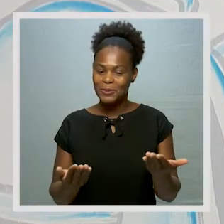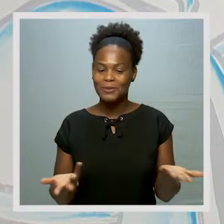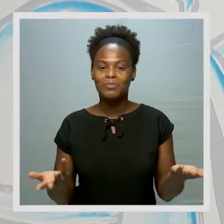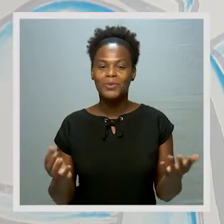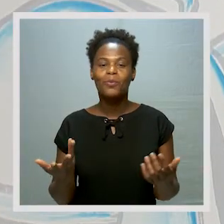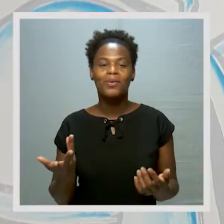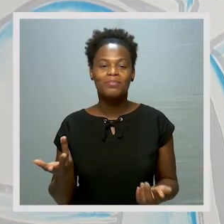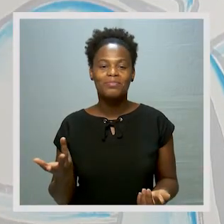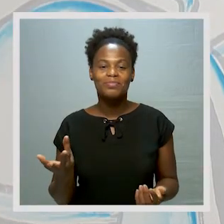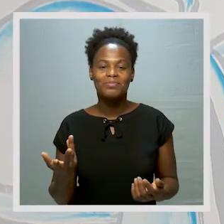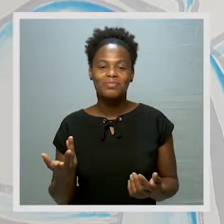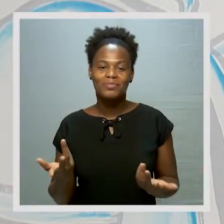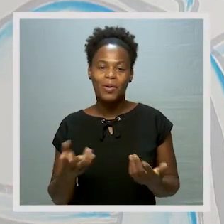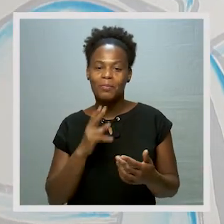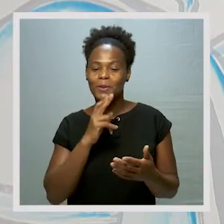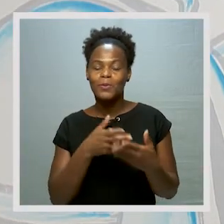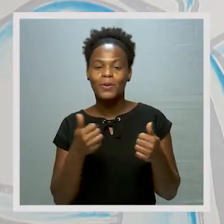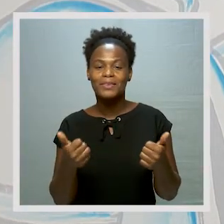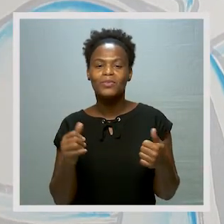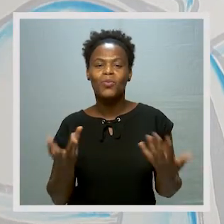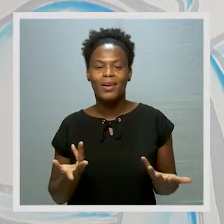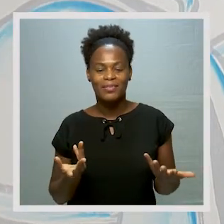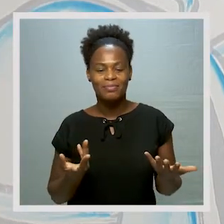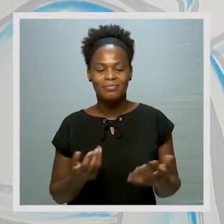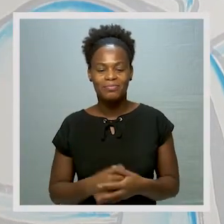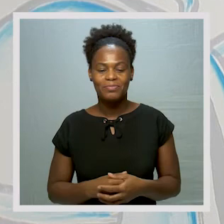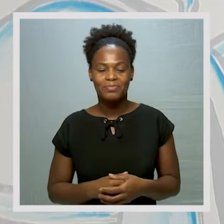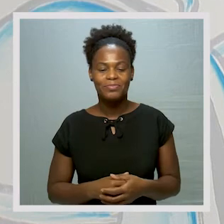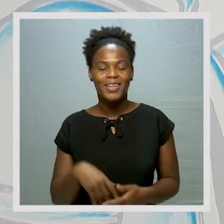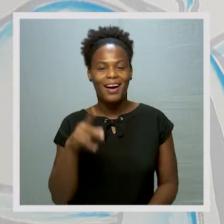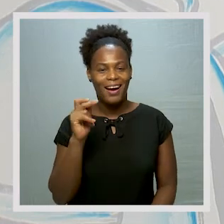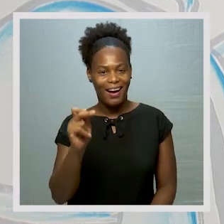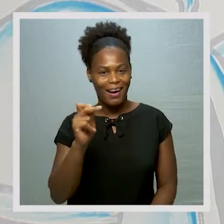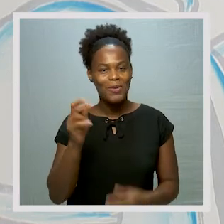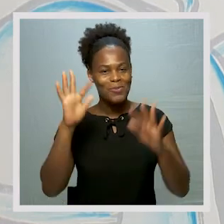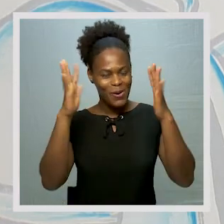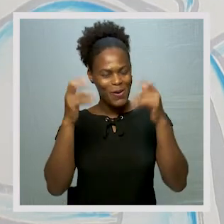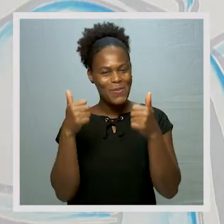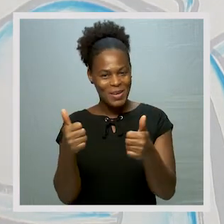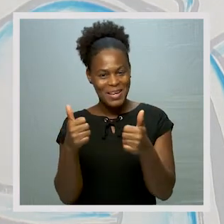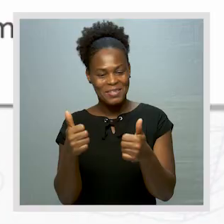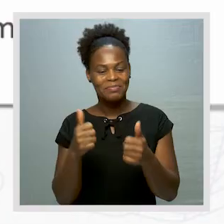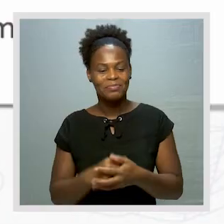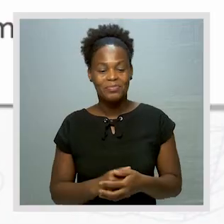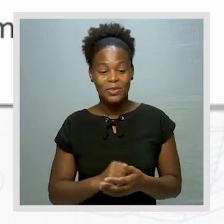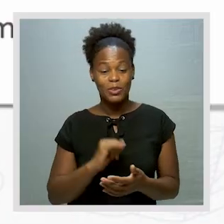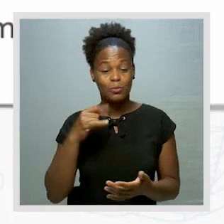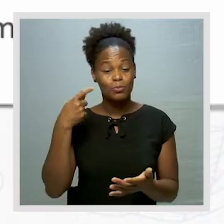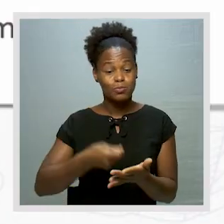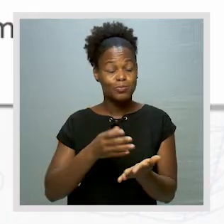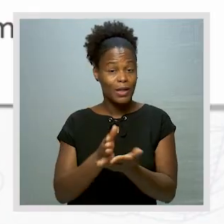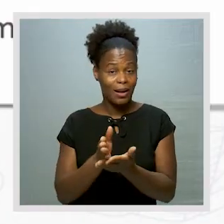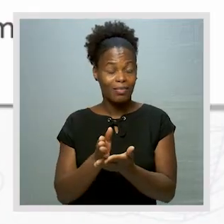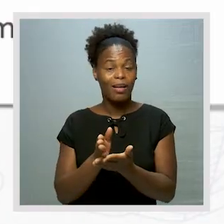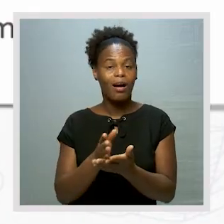Vamos lá, Érico, qual é a opção correta? É a opção A. Muito bem. Os